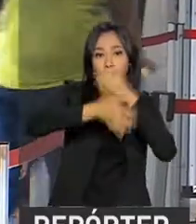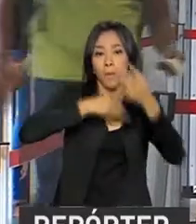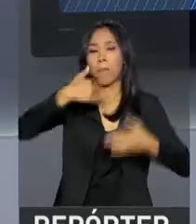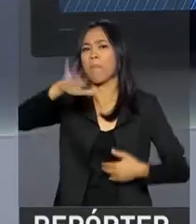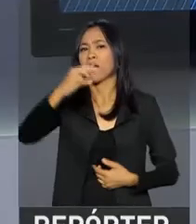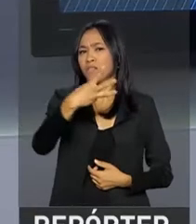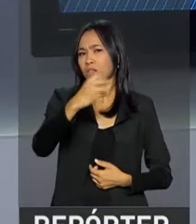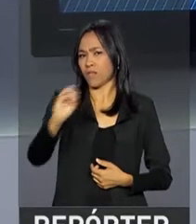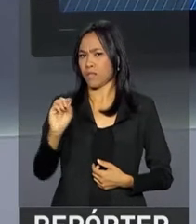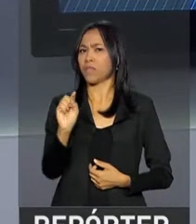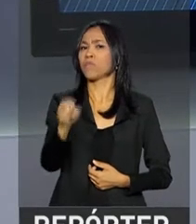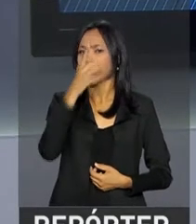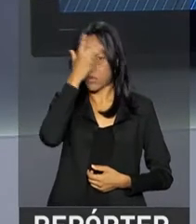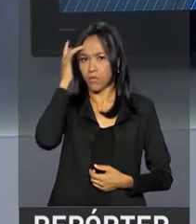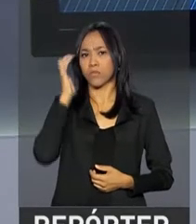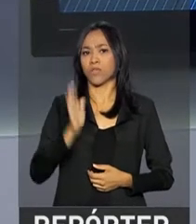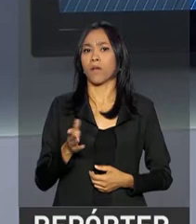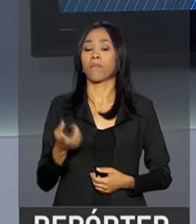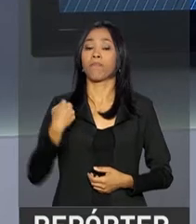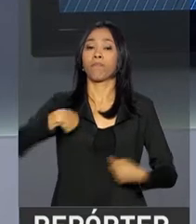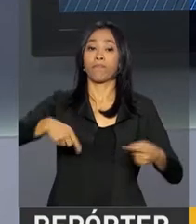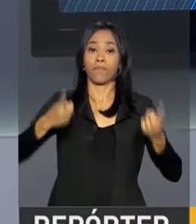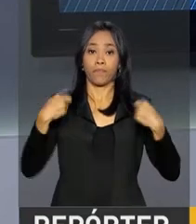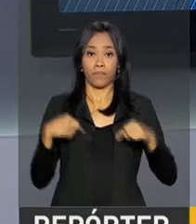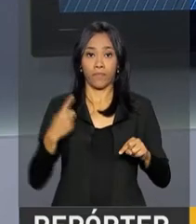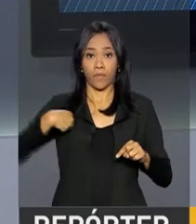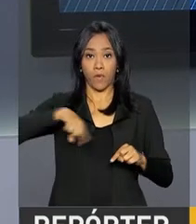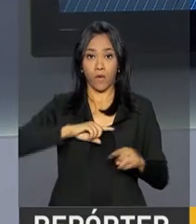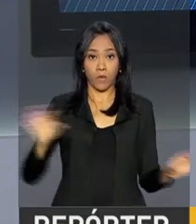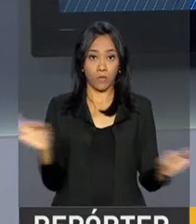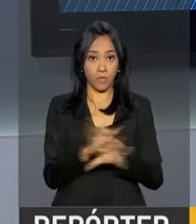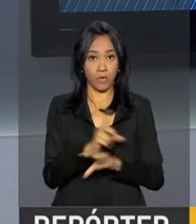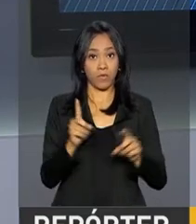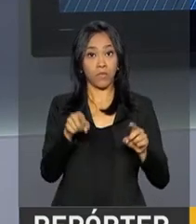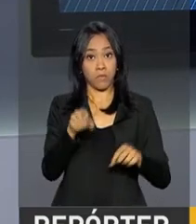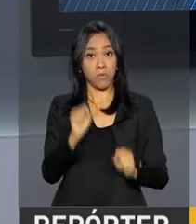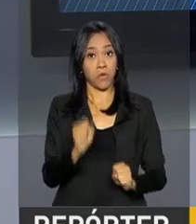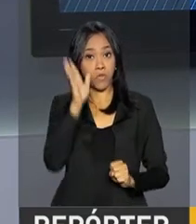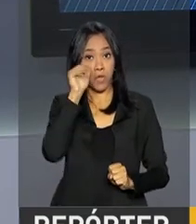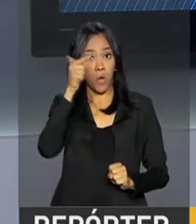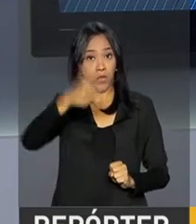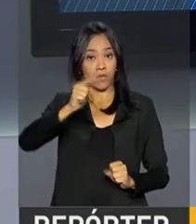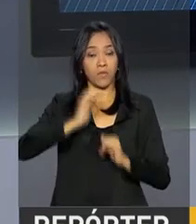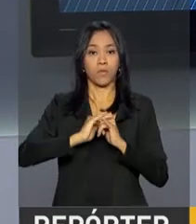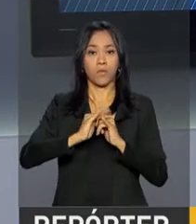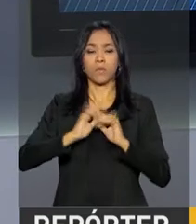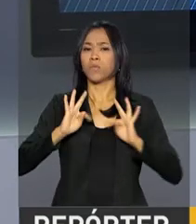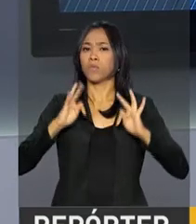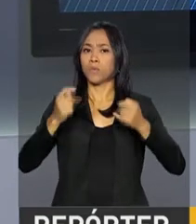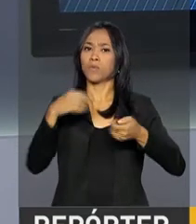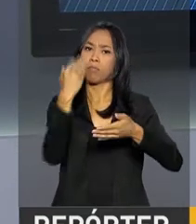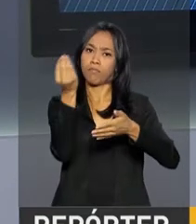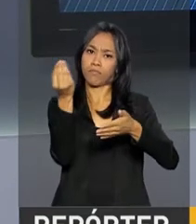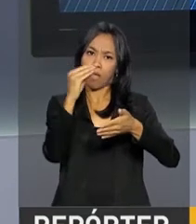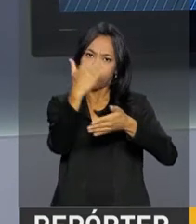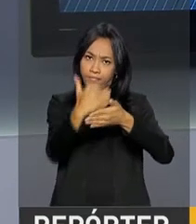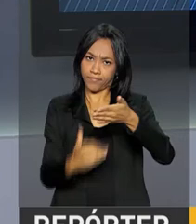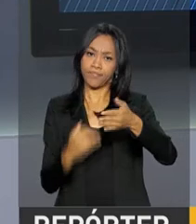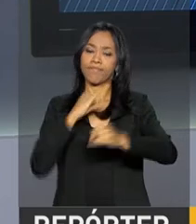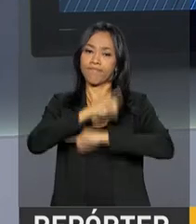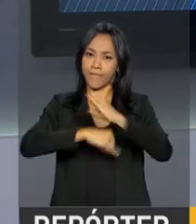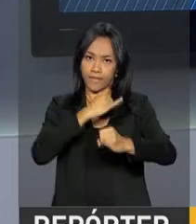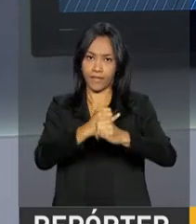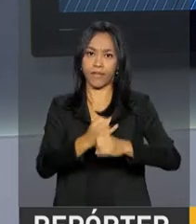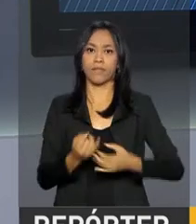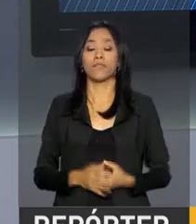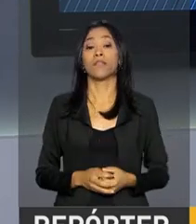passageiros. Nós ficamos por aqui. Você pode rever as reportagens no YouTube e toda a nossa programação também está na página da